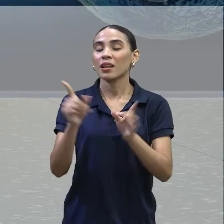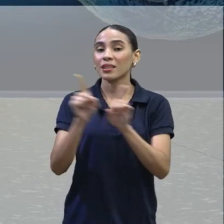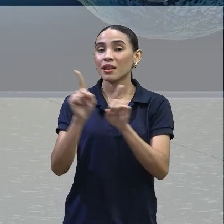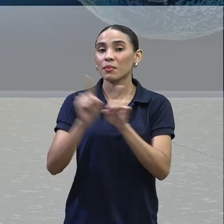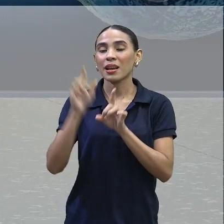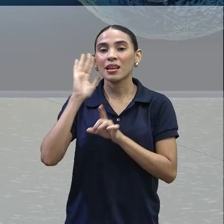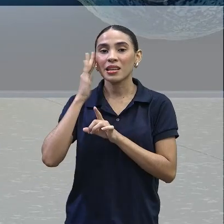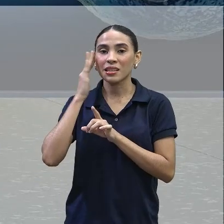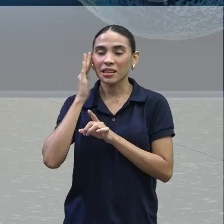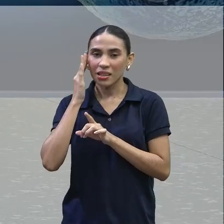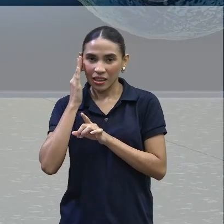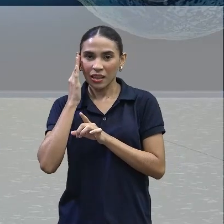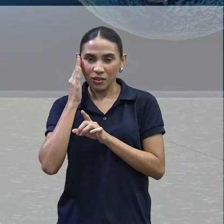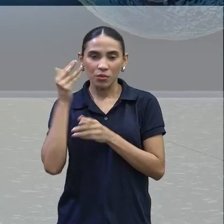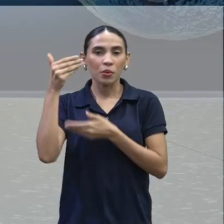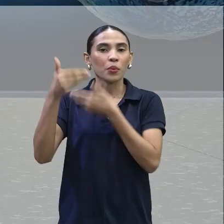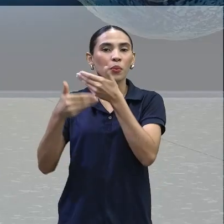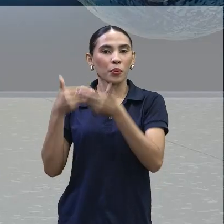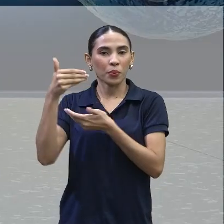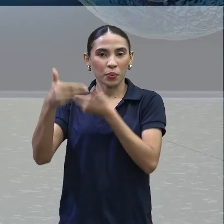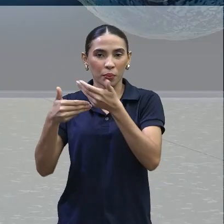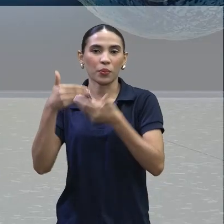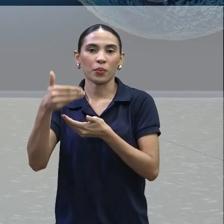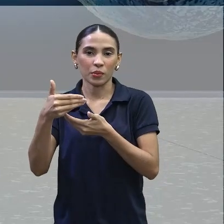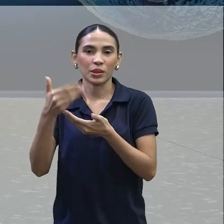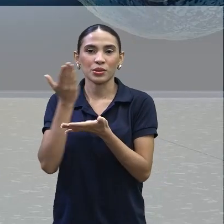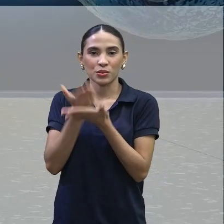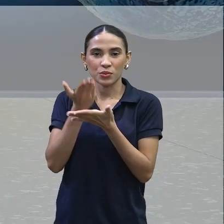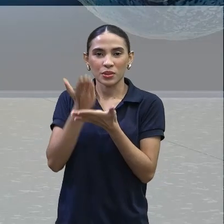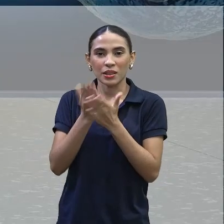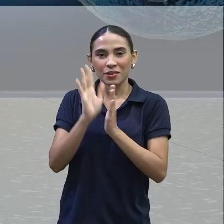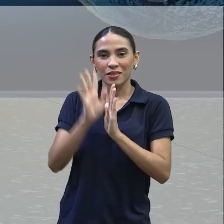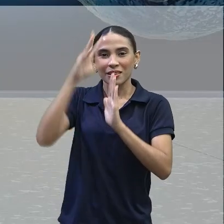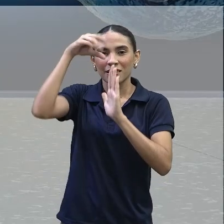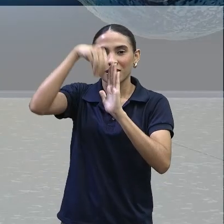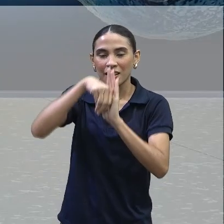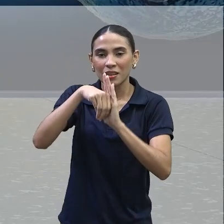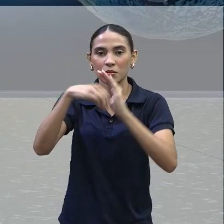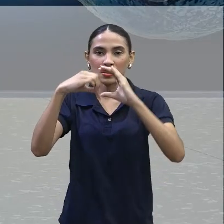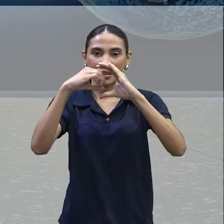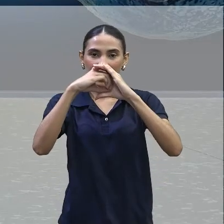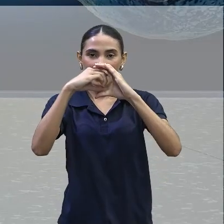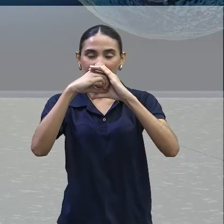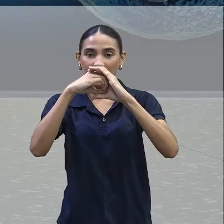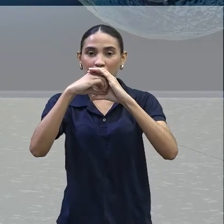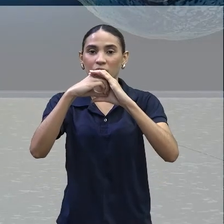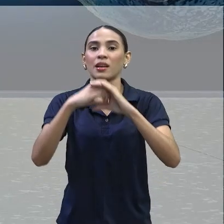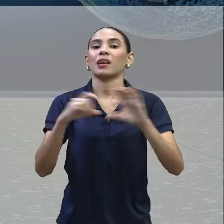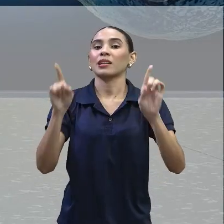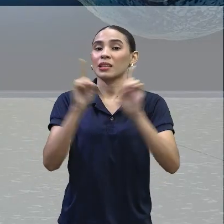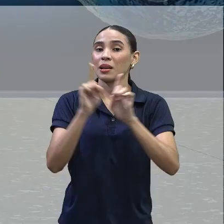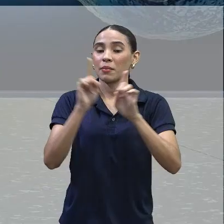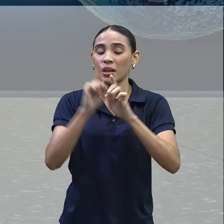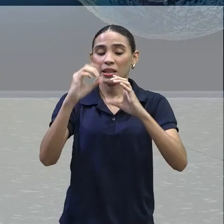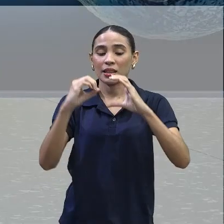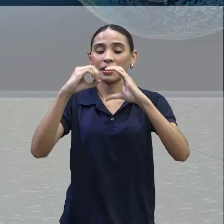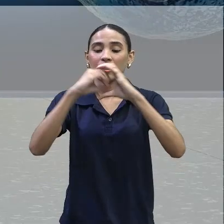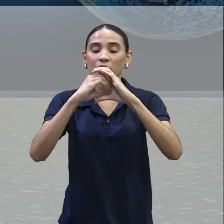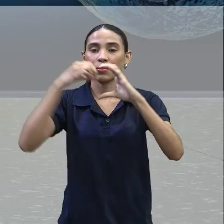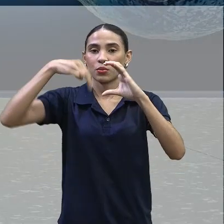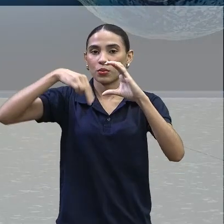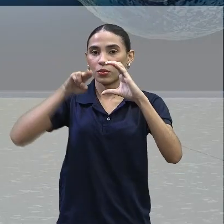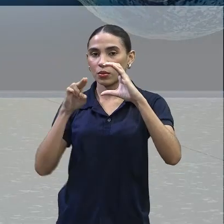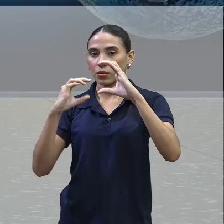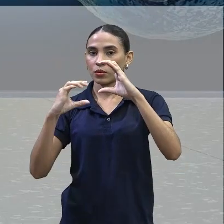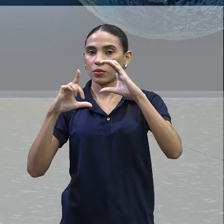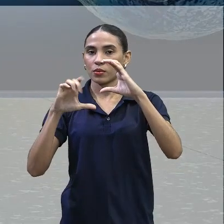entendendo essa viagem que nós estamos fazendo no interior da célula e no interior do núcleo, nós vamos